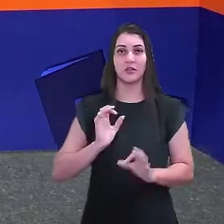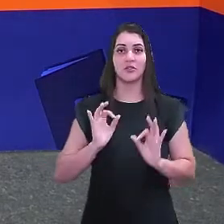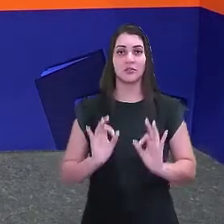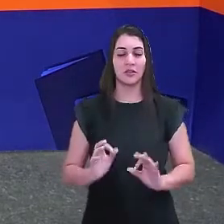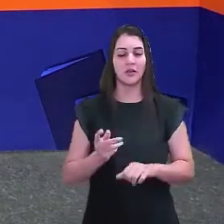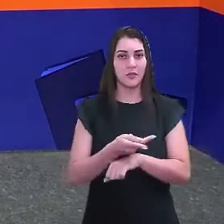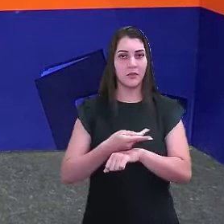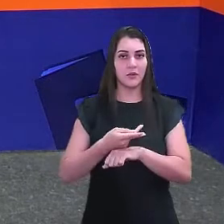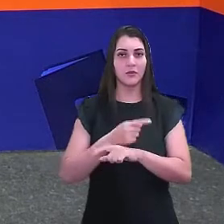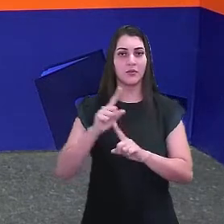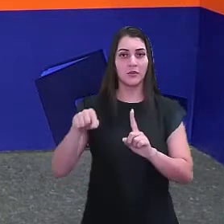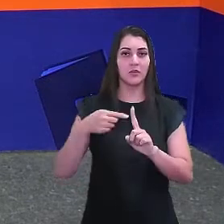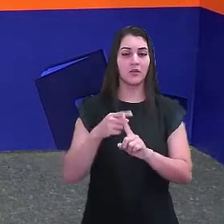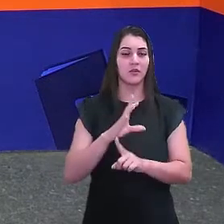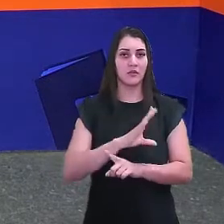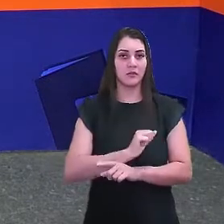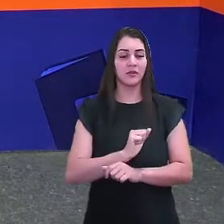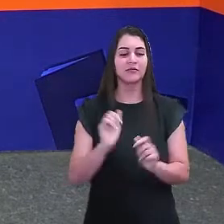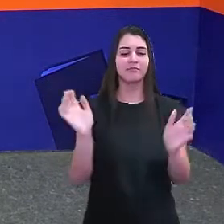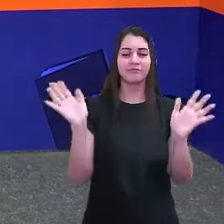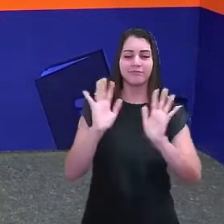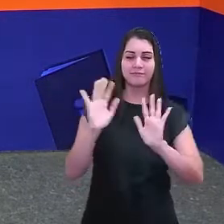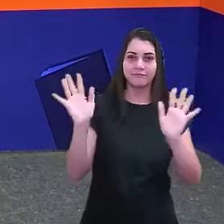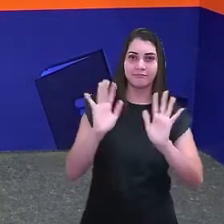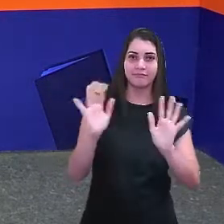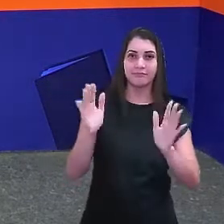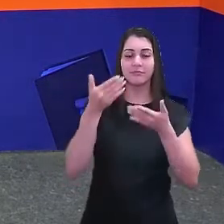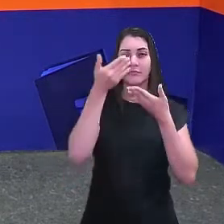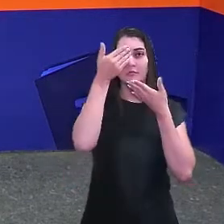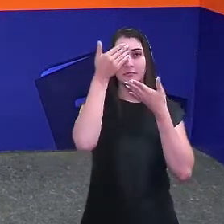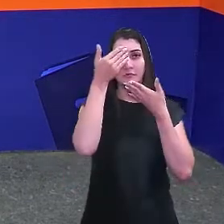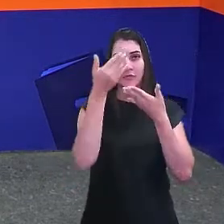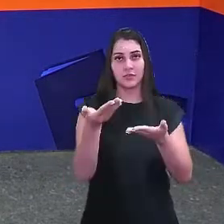vão amar. Então, vou me despedindo por aqui. Vou